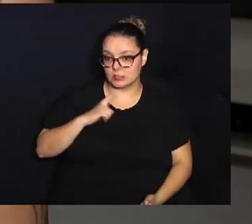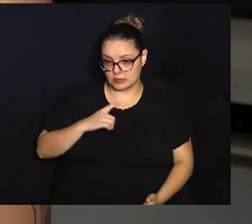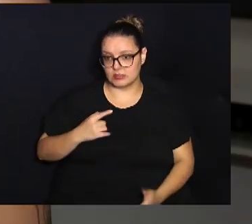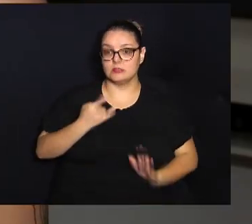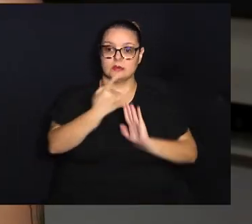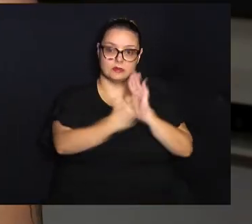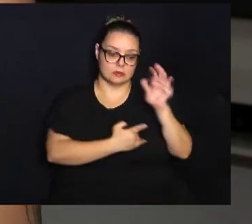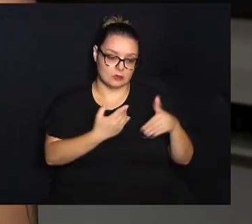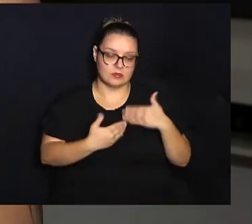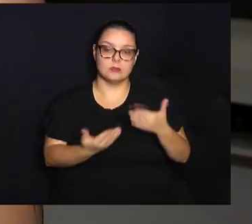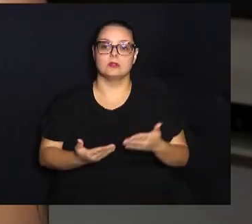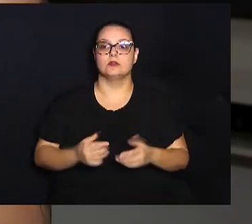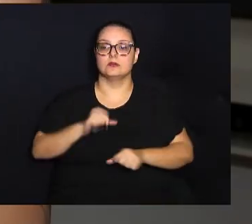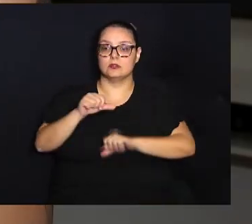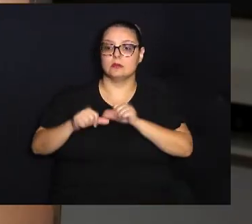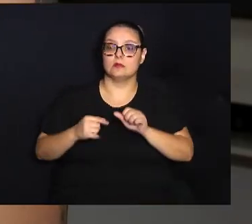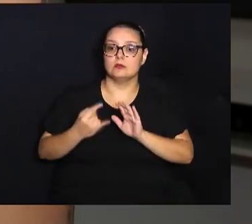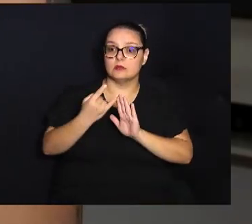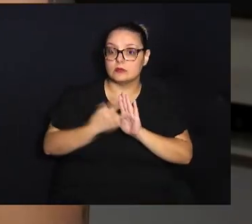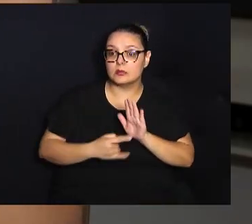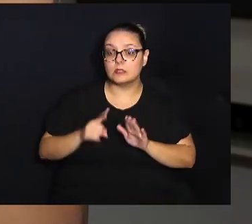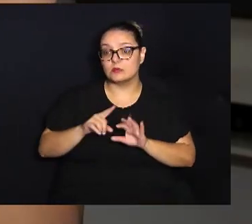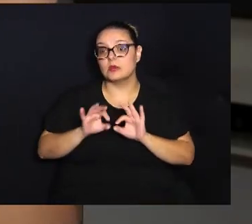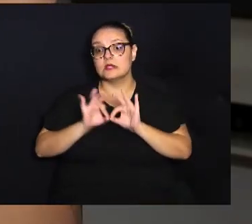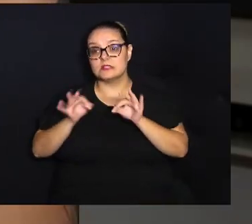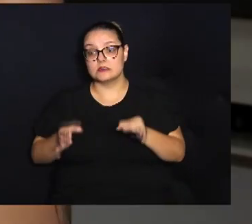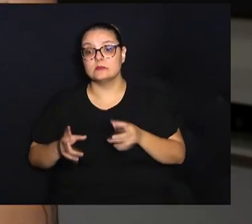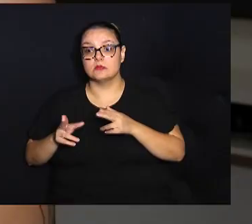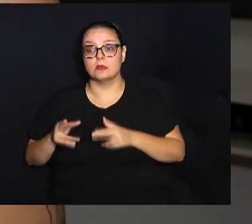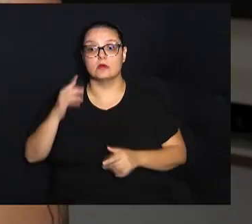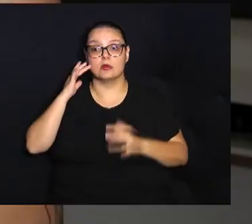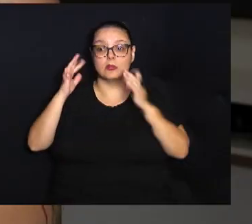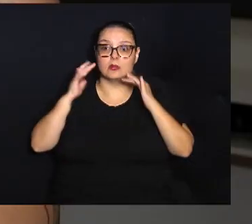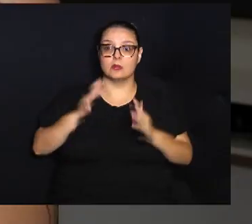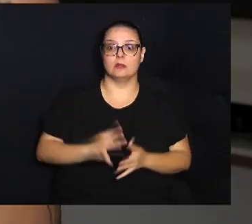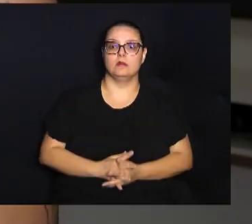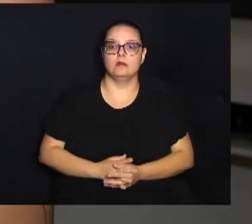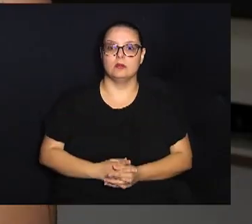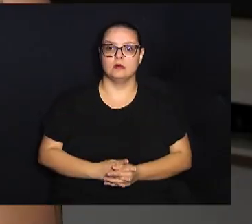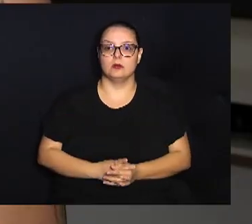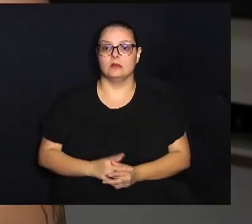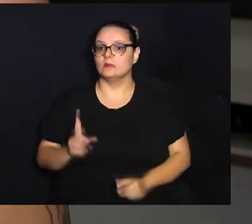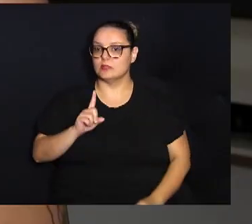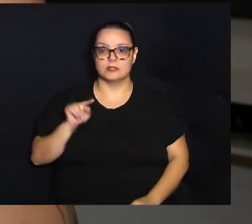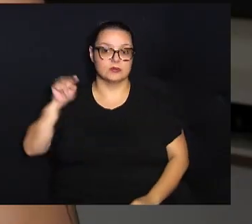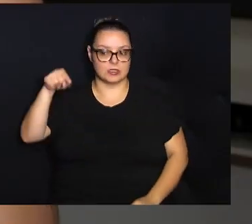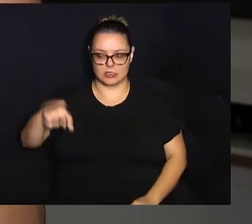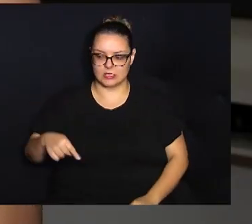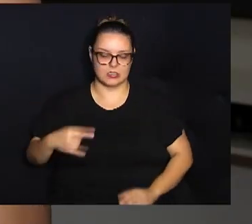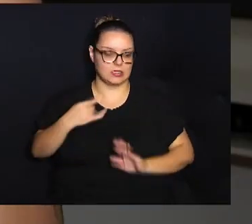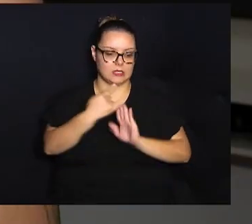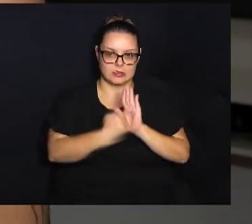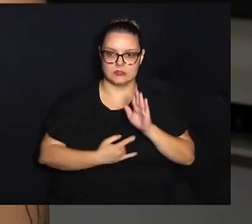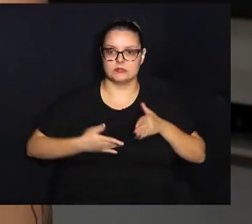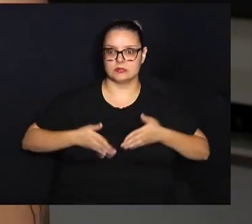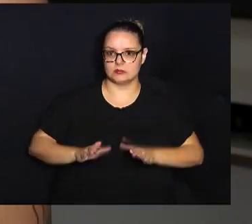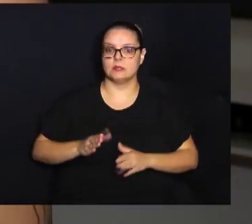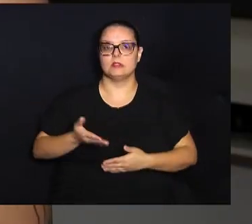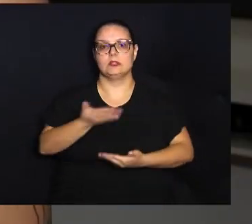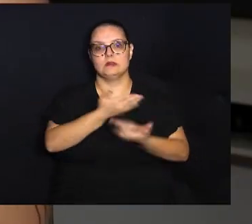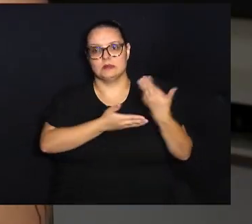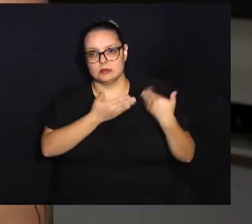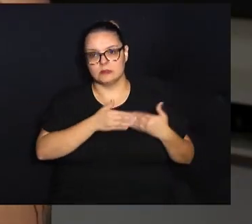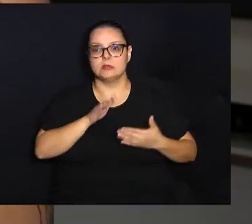burocracias de alteração de documento. Não é uma coisa tão simples quanto as pessoas pensam. Não é só ir lá e tirar a certidão de nascimento, tem todo um processo por trás e um